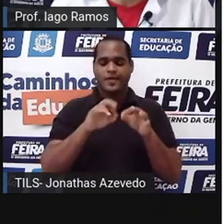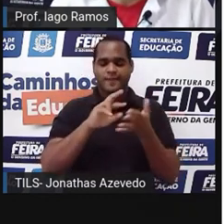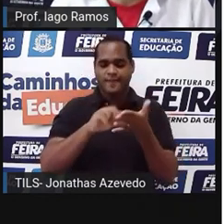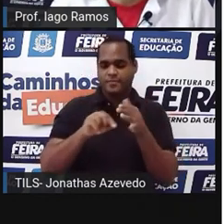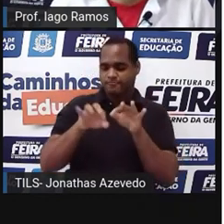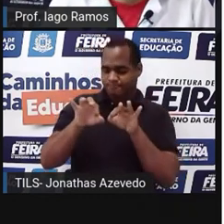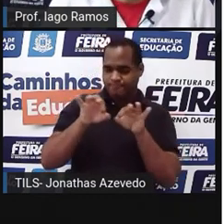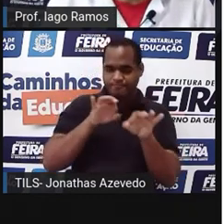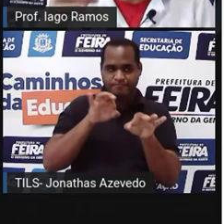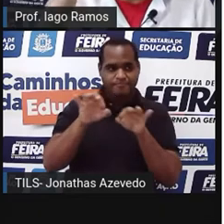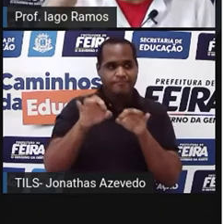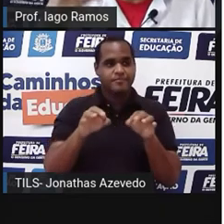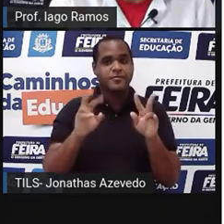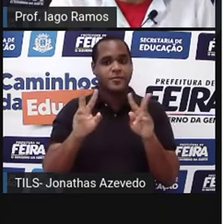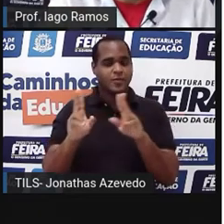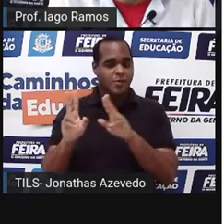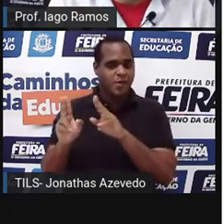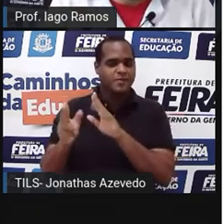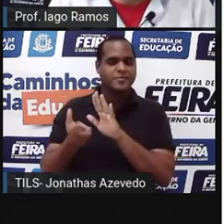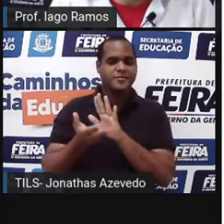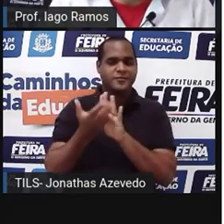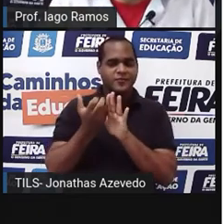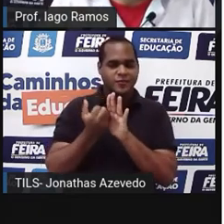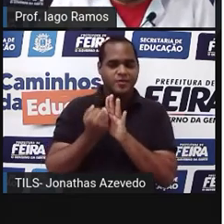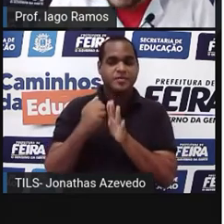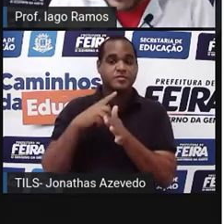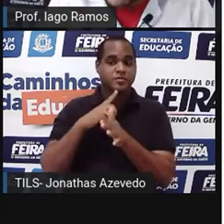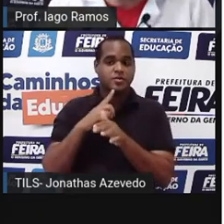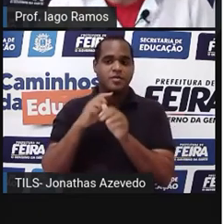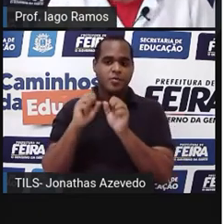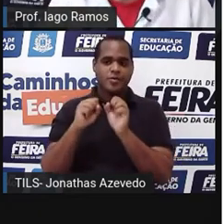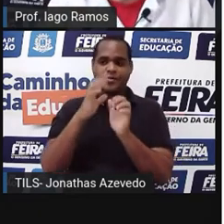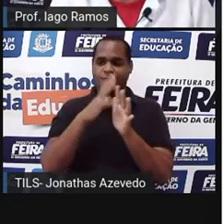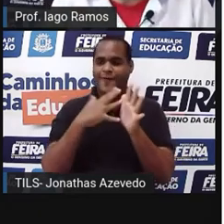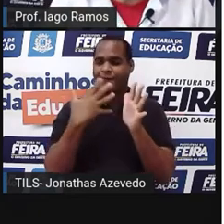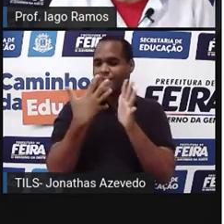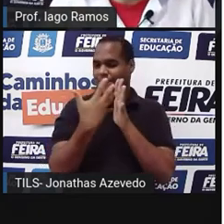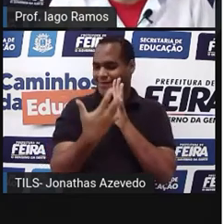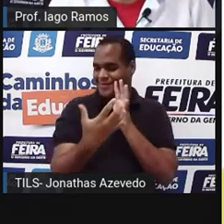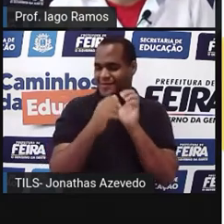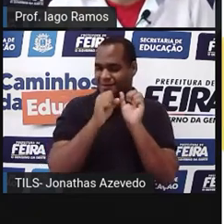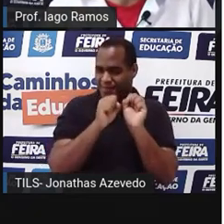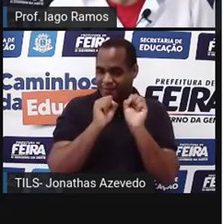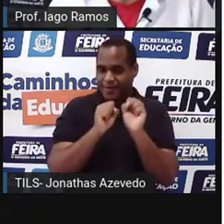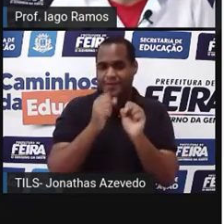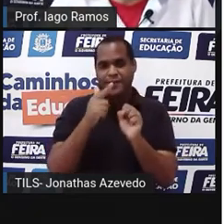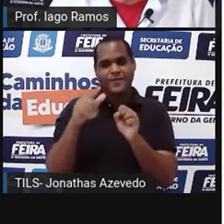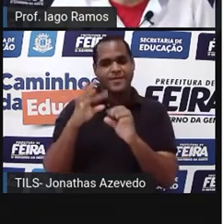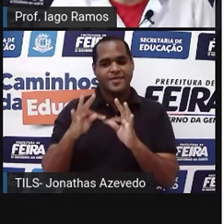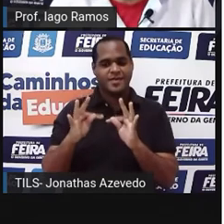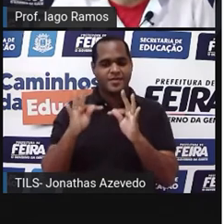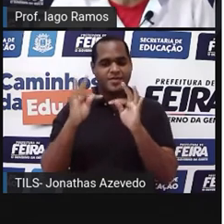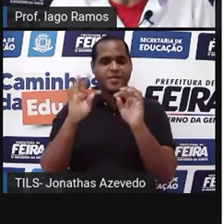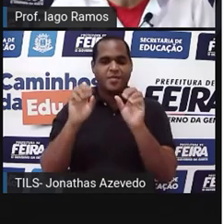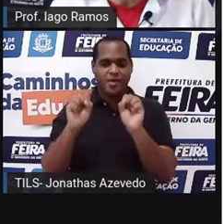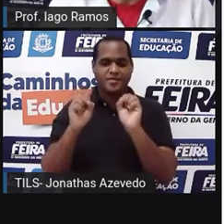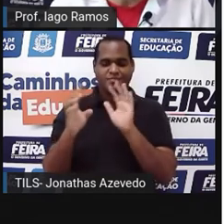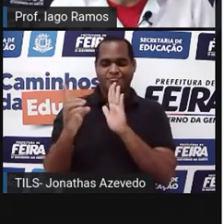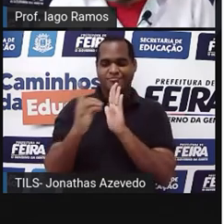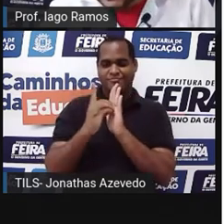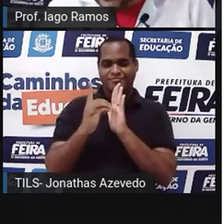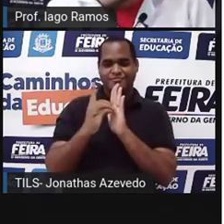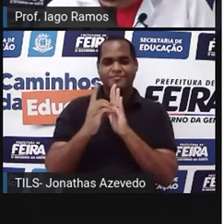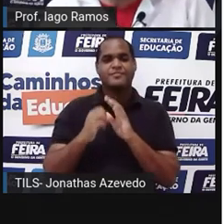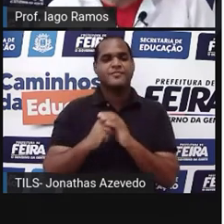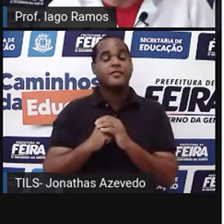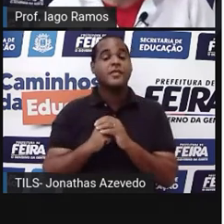figuras semelhantes. Uma construção a gente vai usar uma malha quadriculada e a outra a gente vai usar uma tecnologia digital, tá bom? Então,